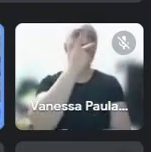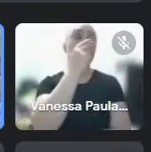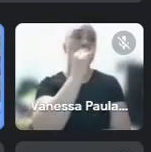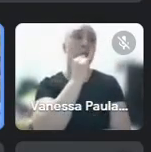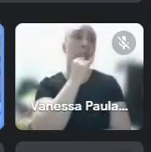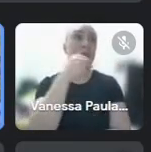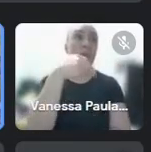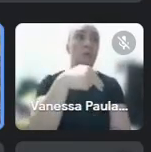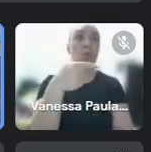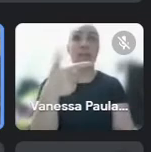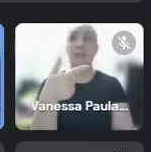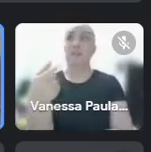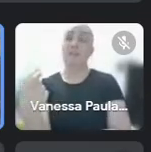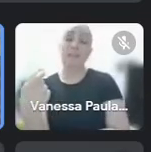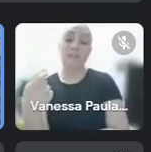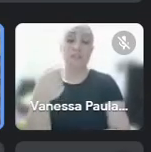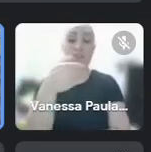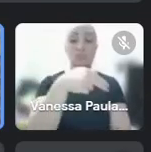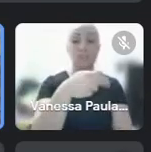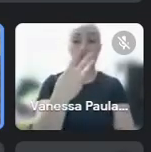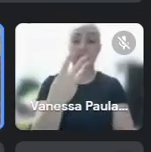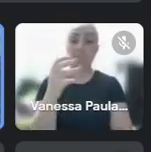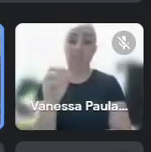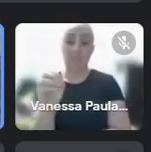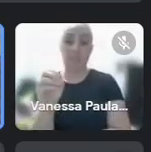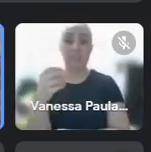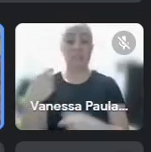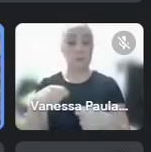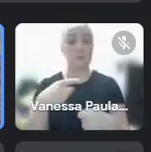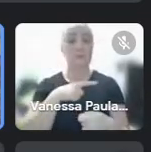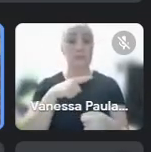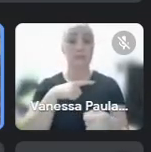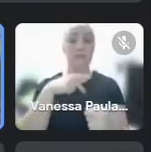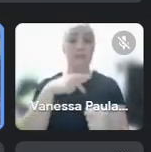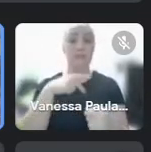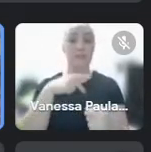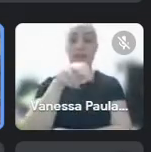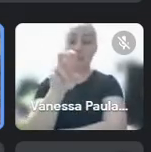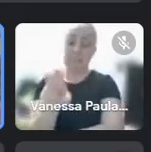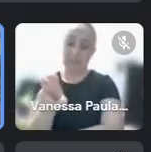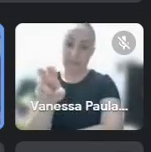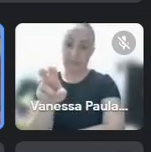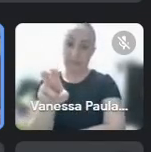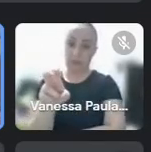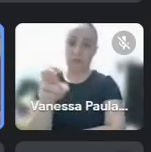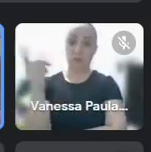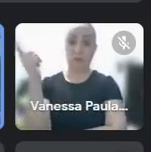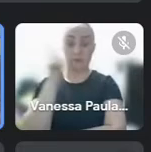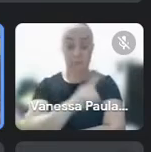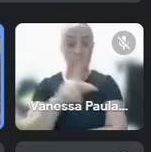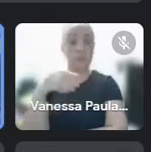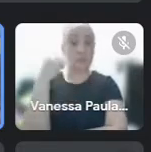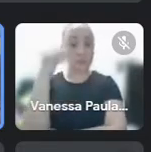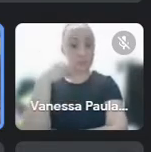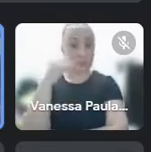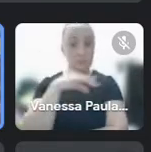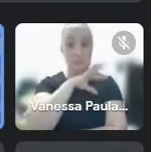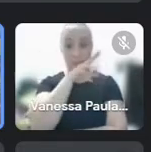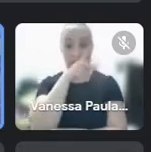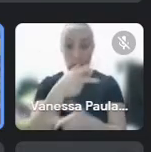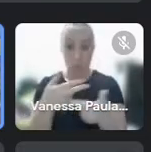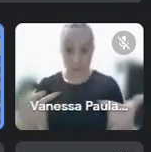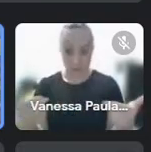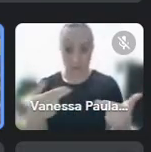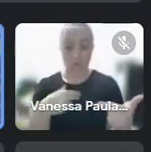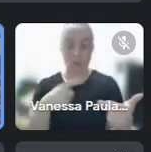20, 30. Eu preciso ter um N 5. Por exemplo, para experimentação animal, dentro do laboratório,